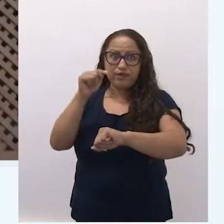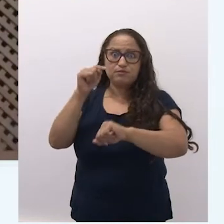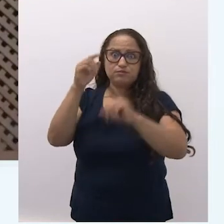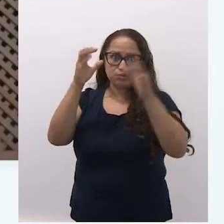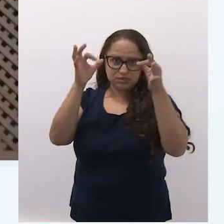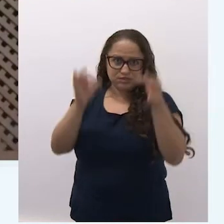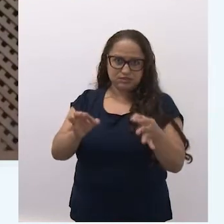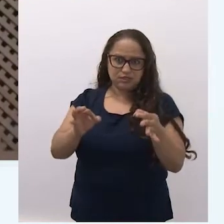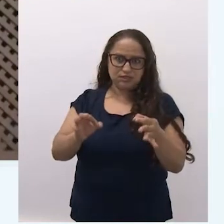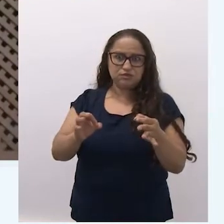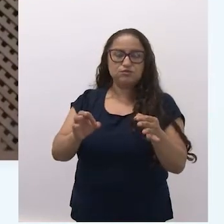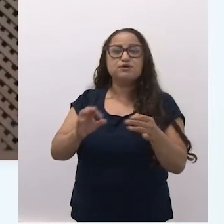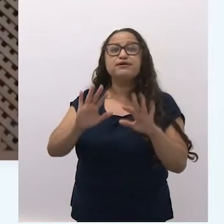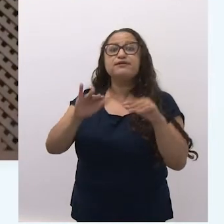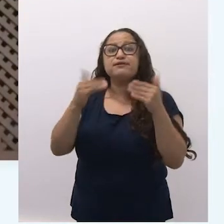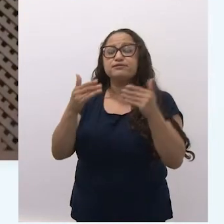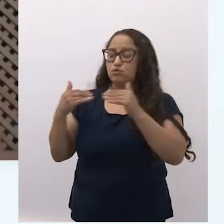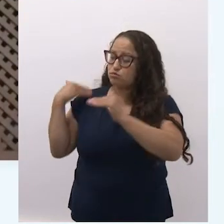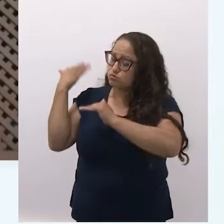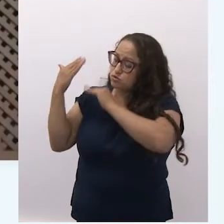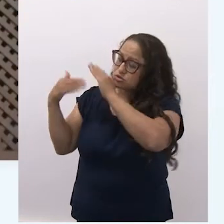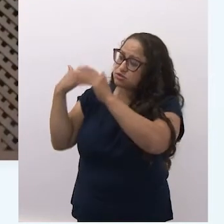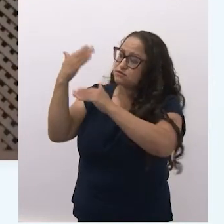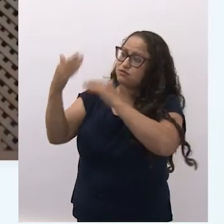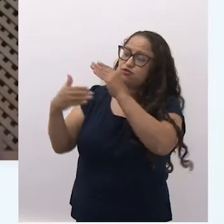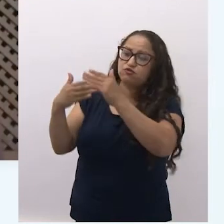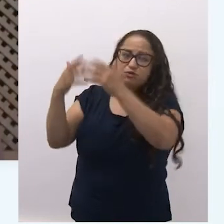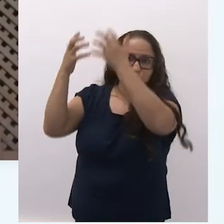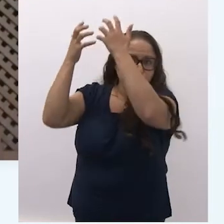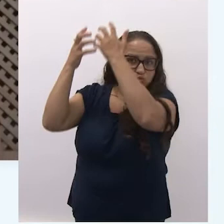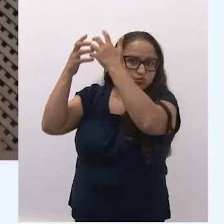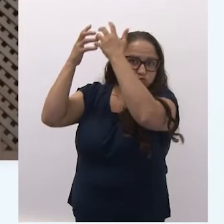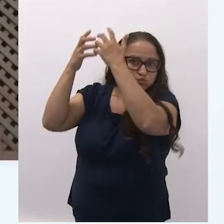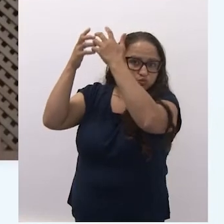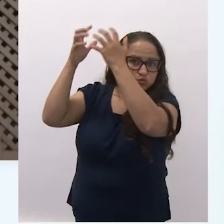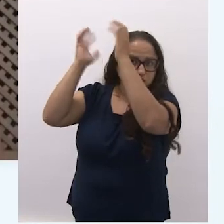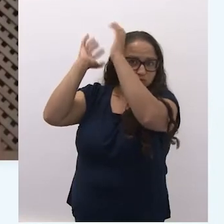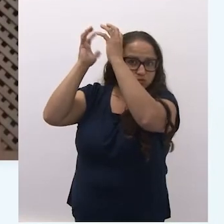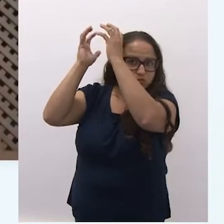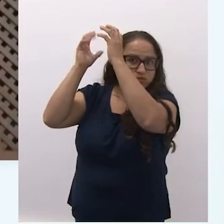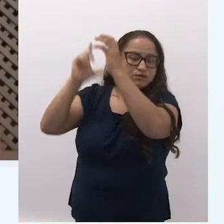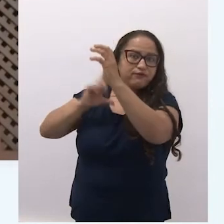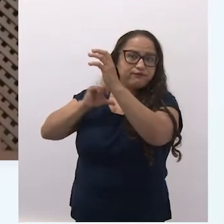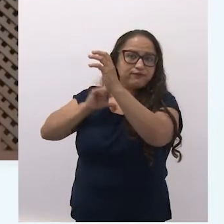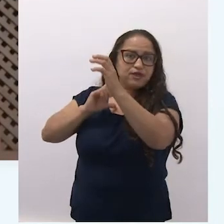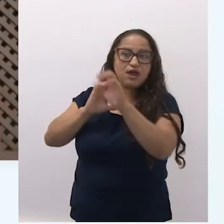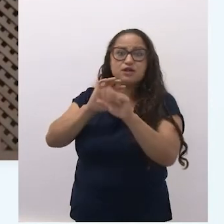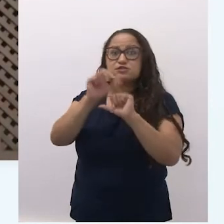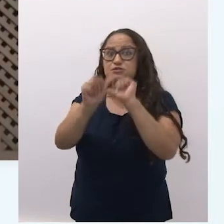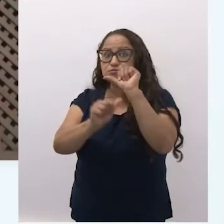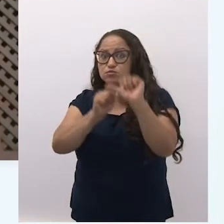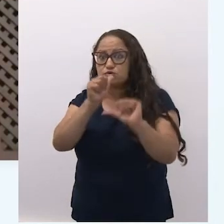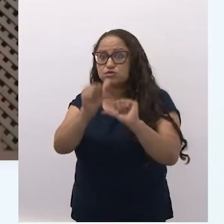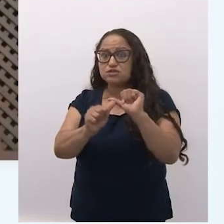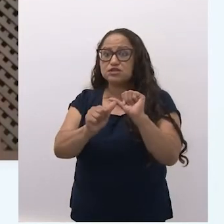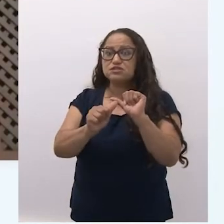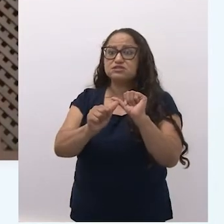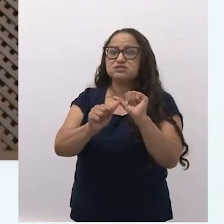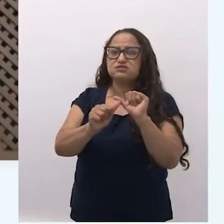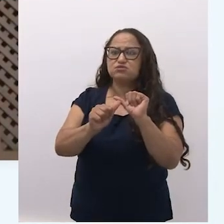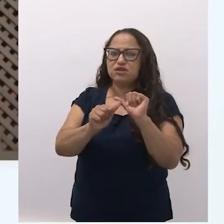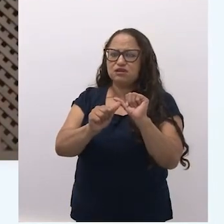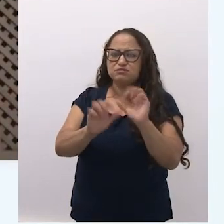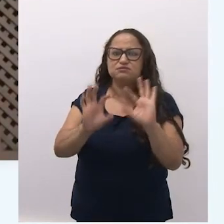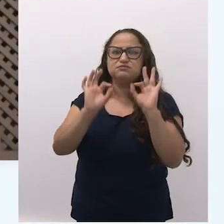é justamente com o desenvolvimento desse córtex cerebral, as mudanças, né, na mielinização,